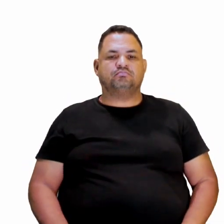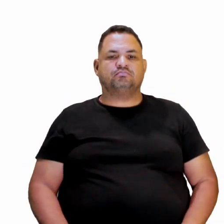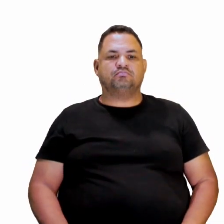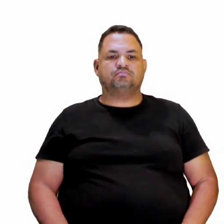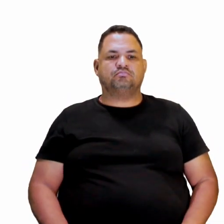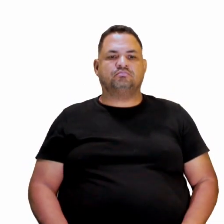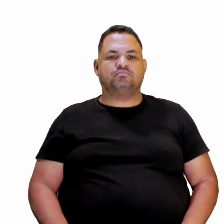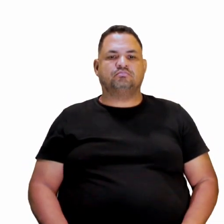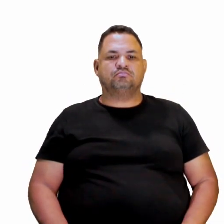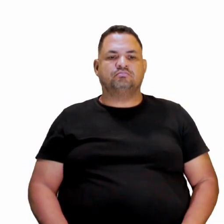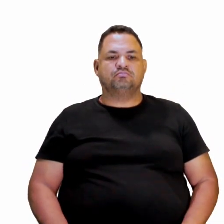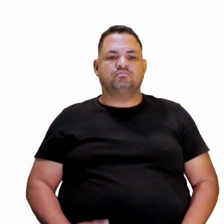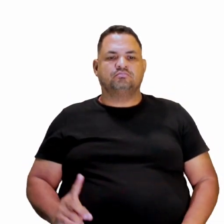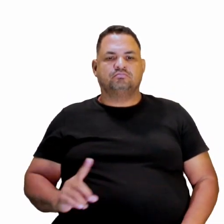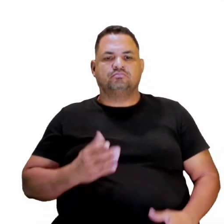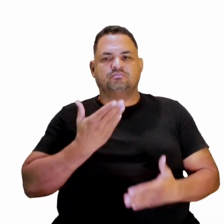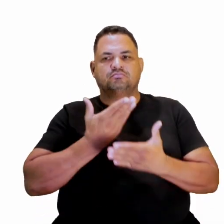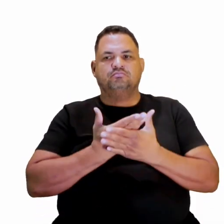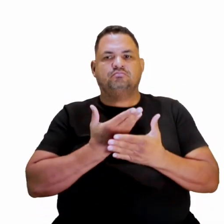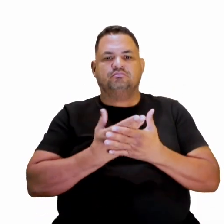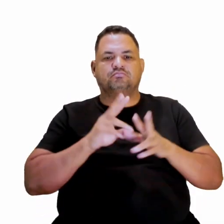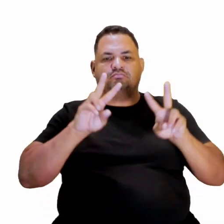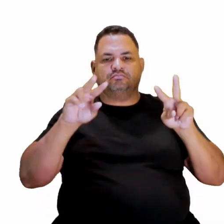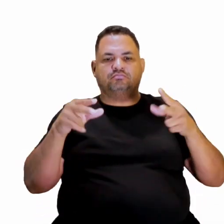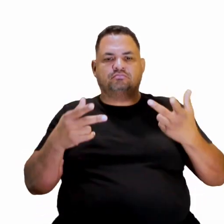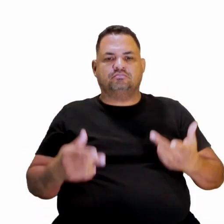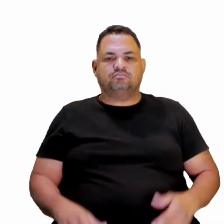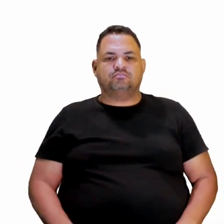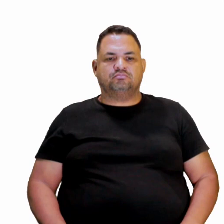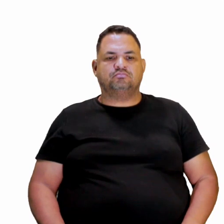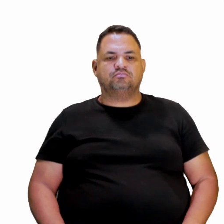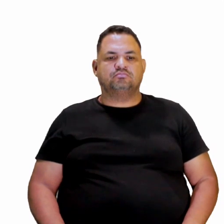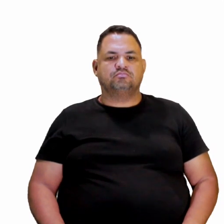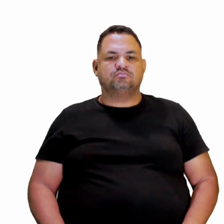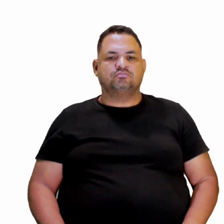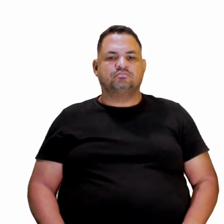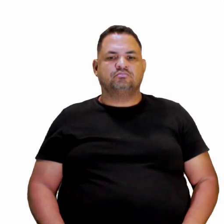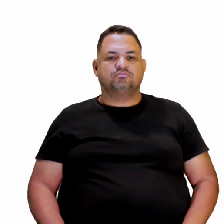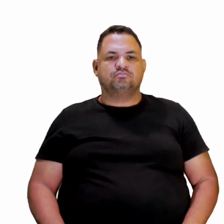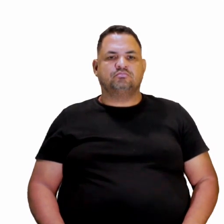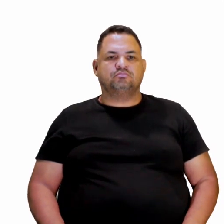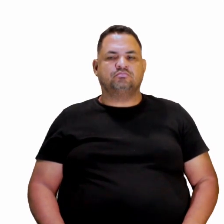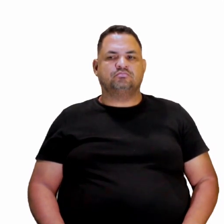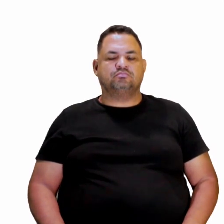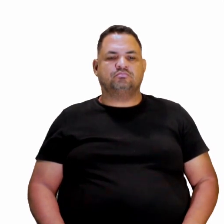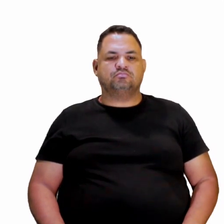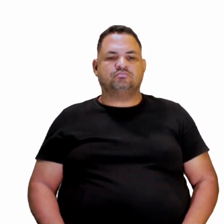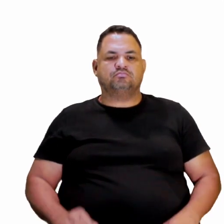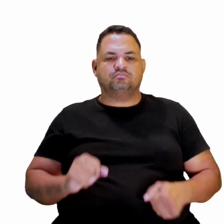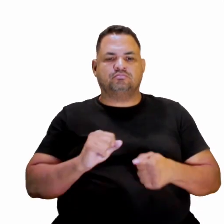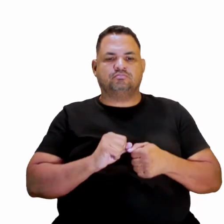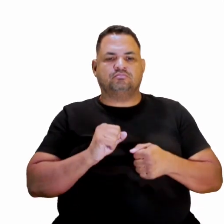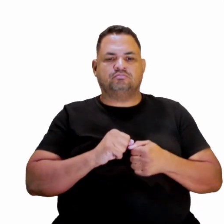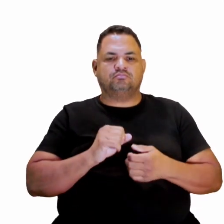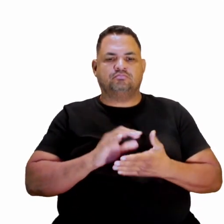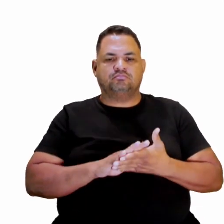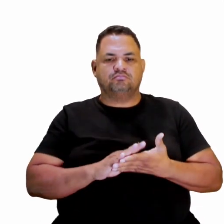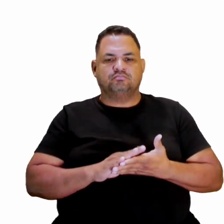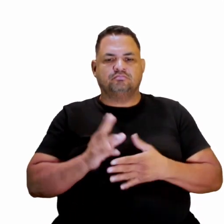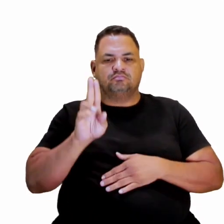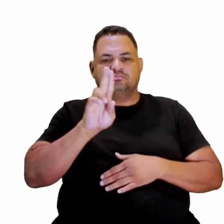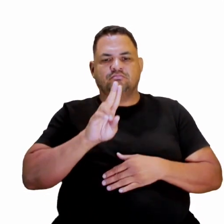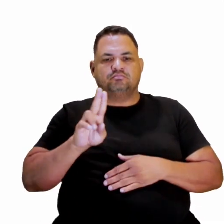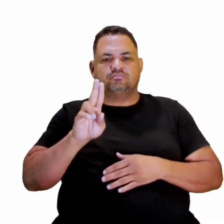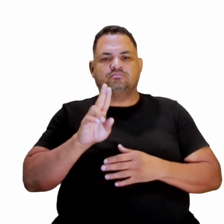não estuda apenas assuntos sobre o curso dele. Cursar uma universidade foi a melhor decisão da vida